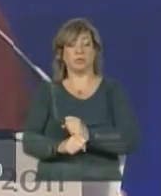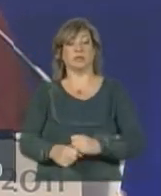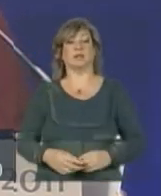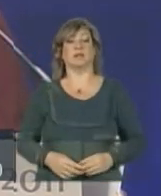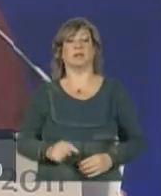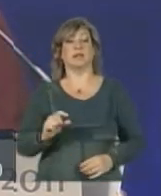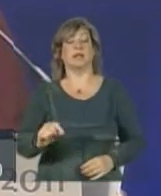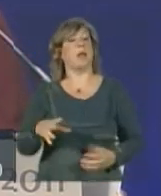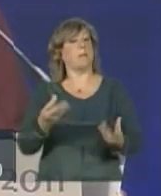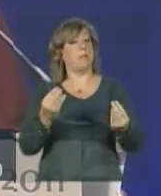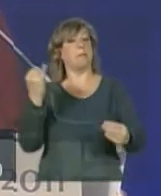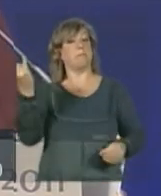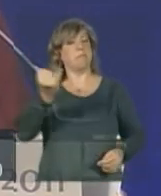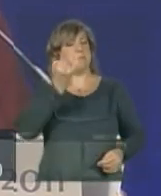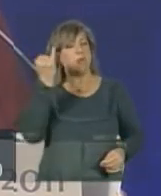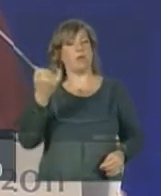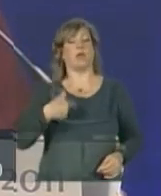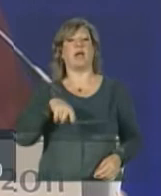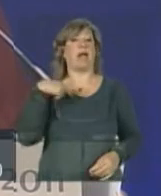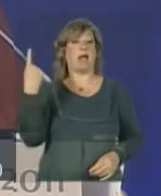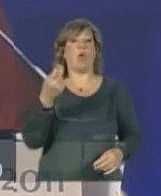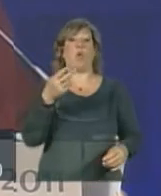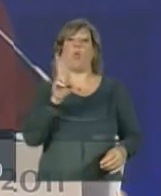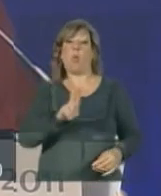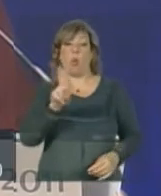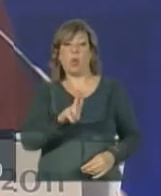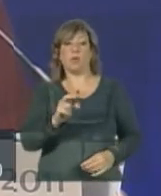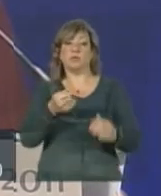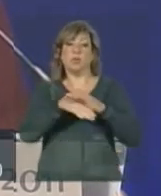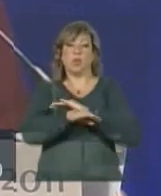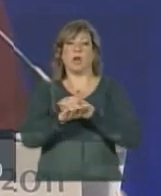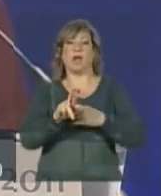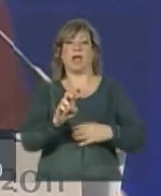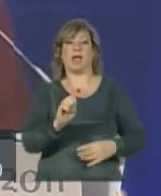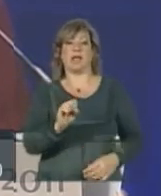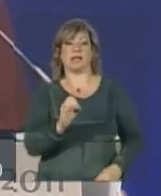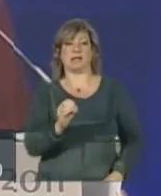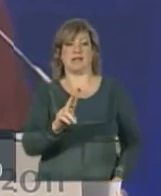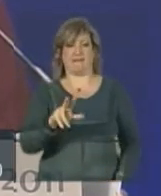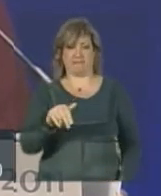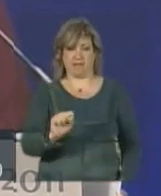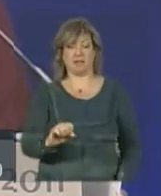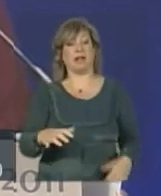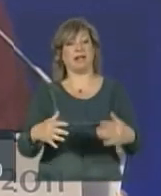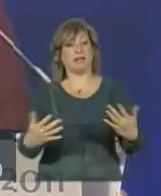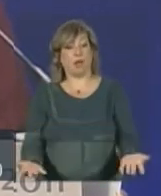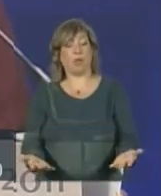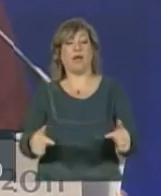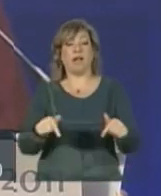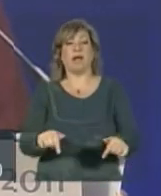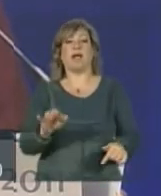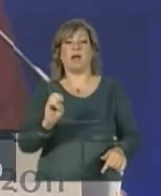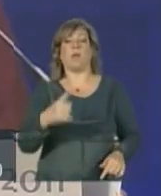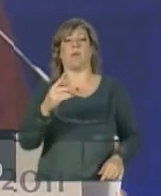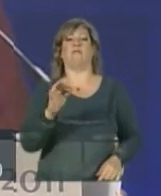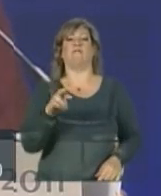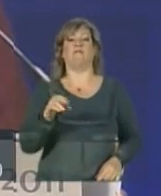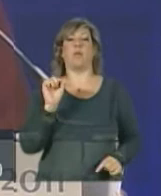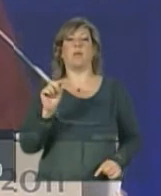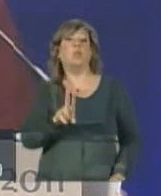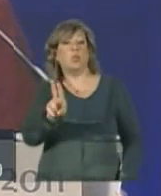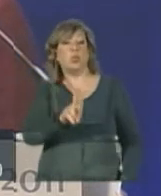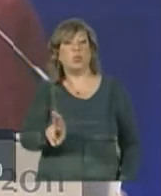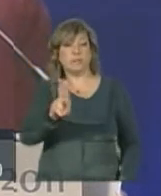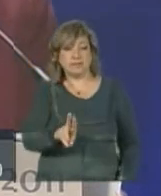é muito importante, eles usam reservas. Então, seria também uma forma de usar